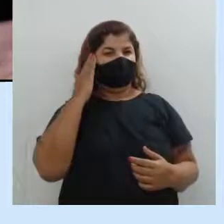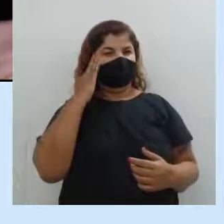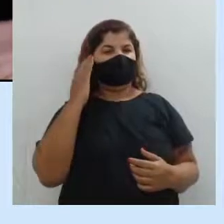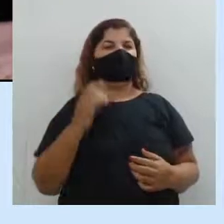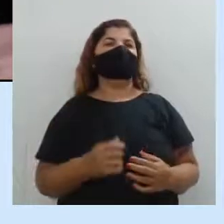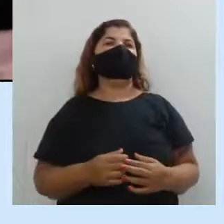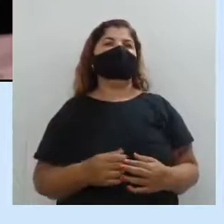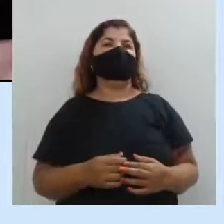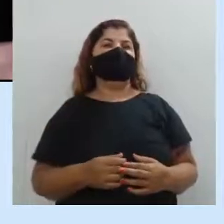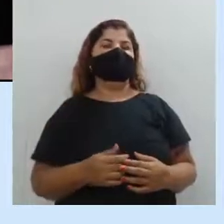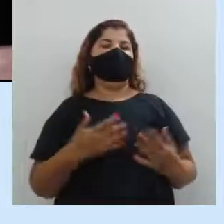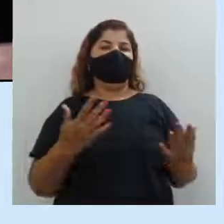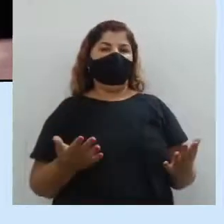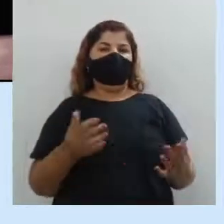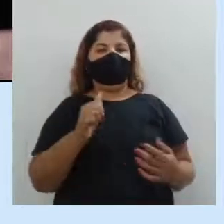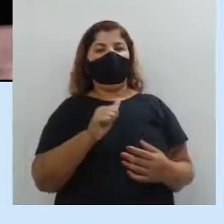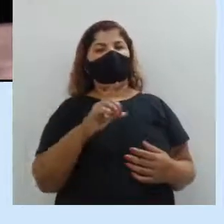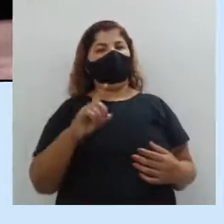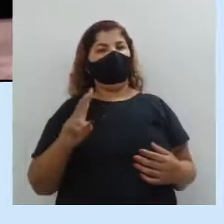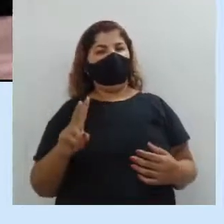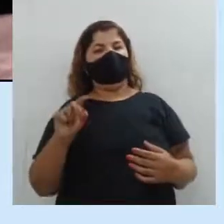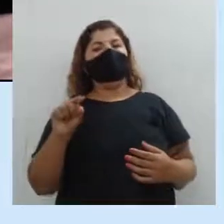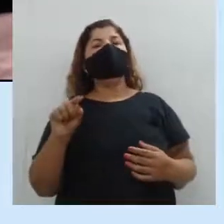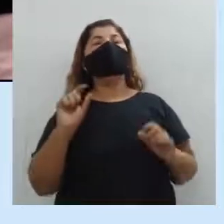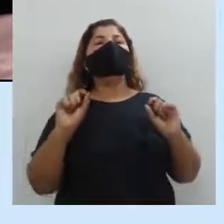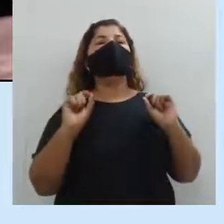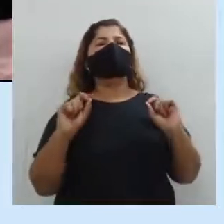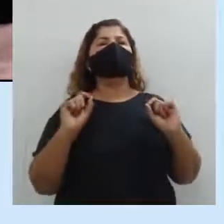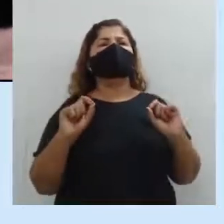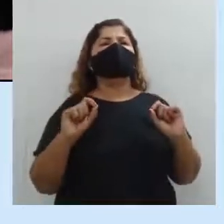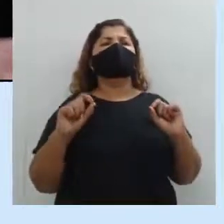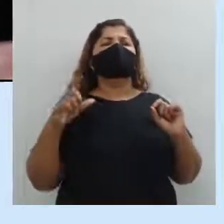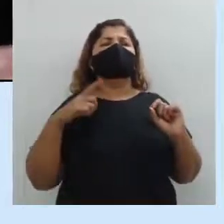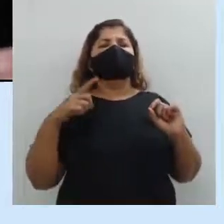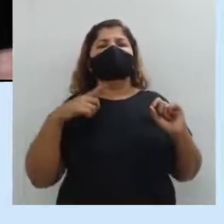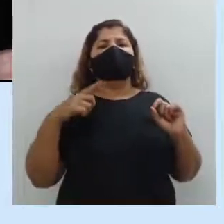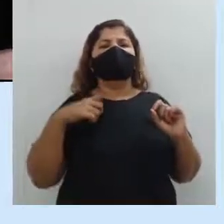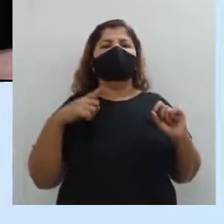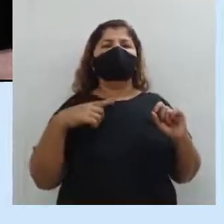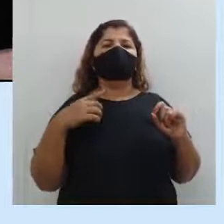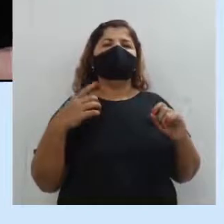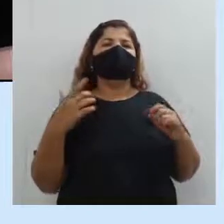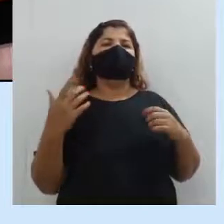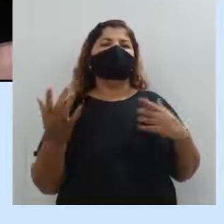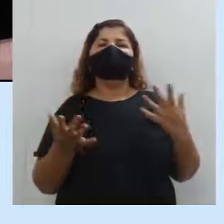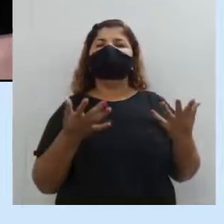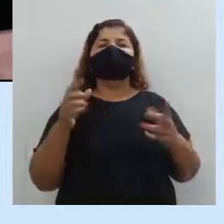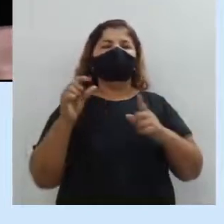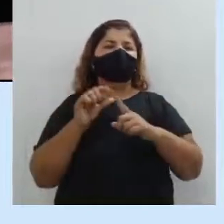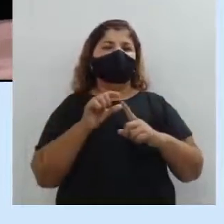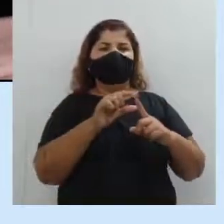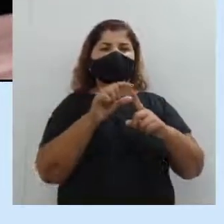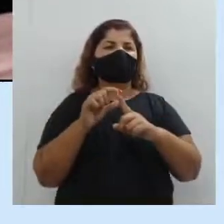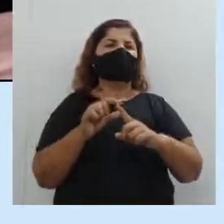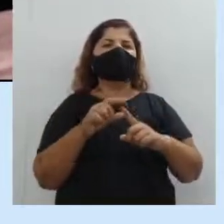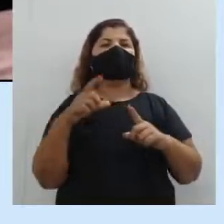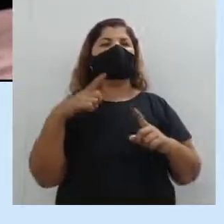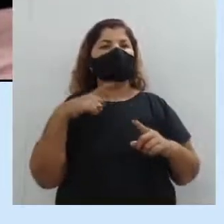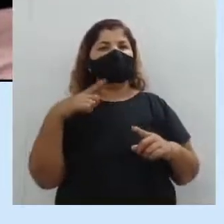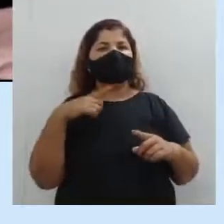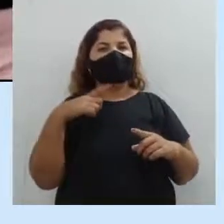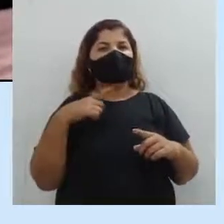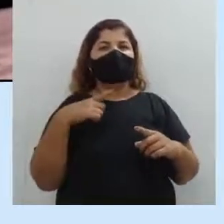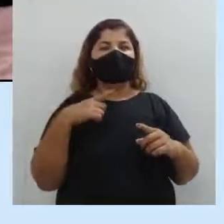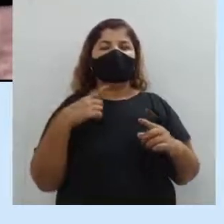Então, os advérbios, eles são, assim, palavras que estão geralmente,